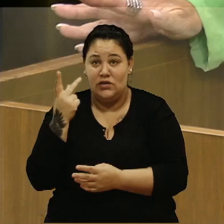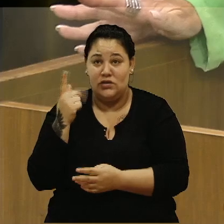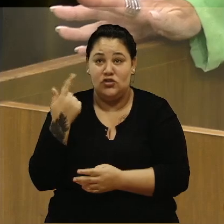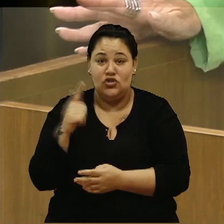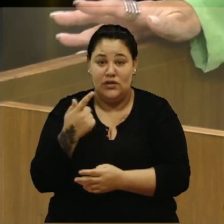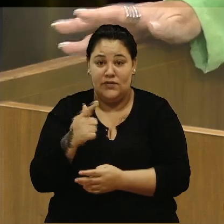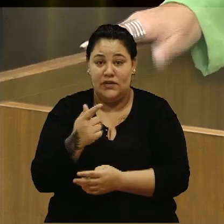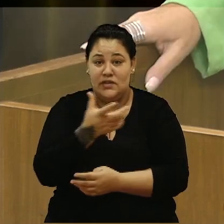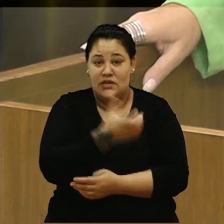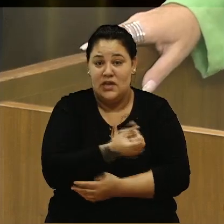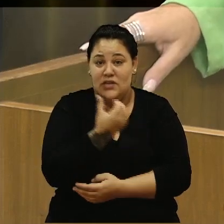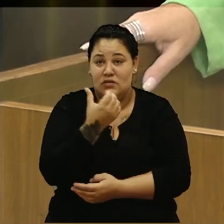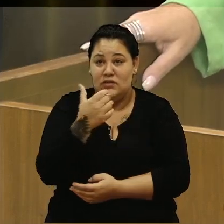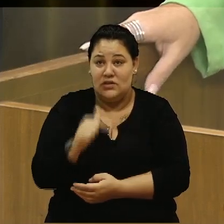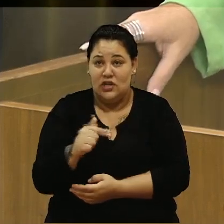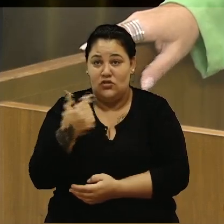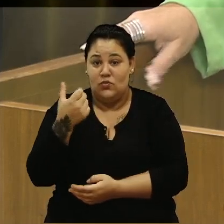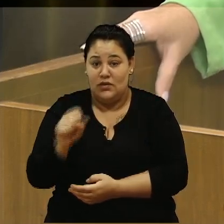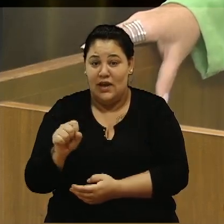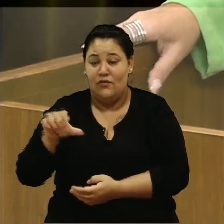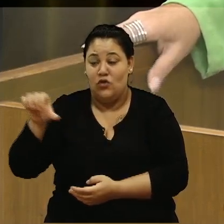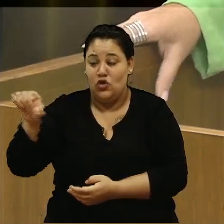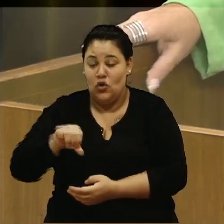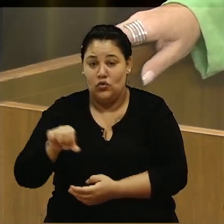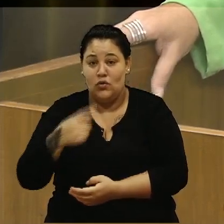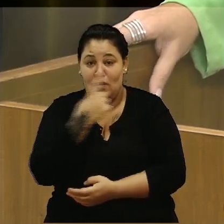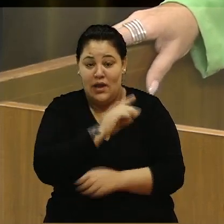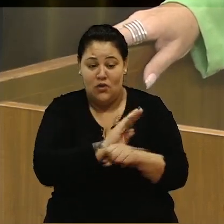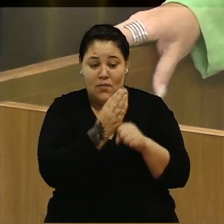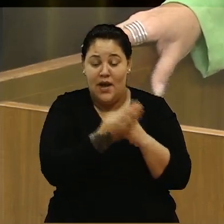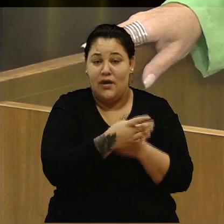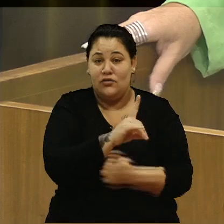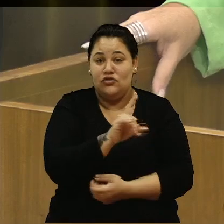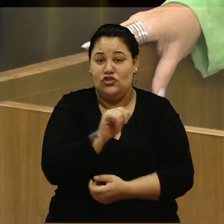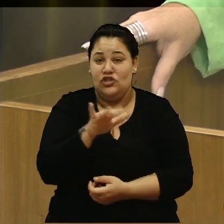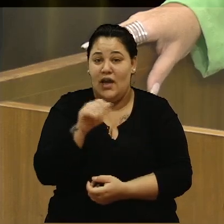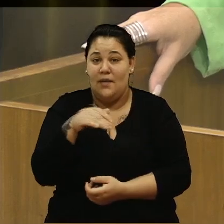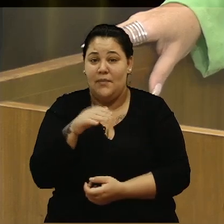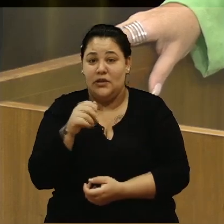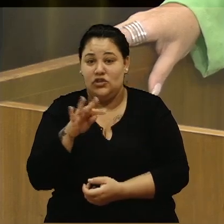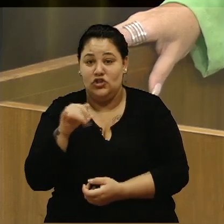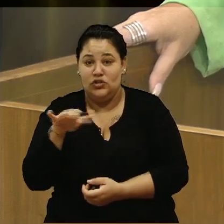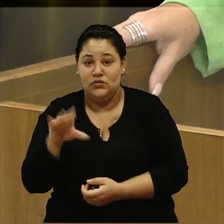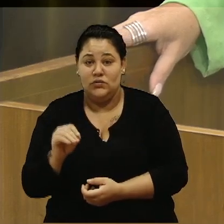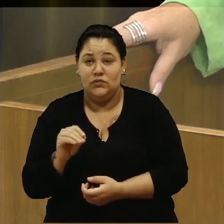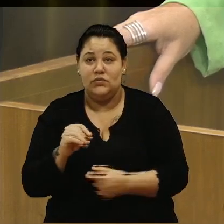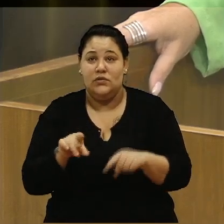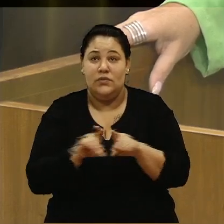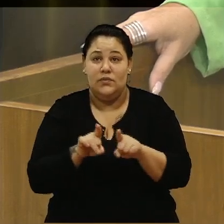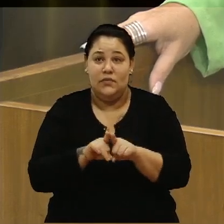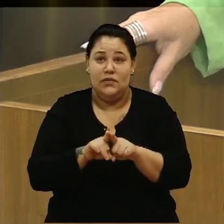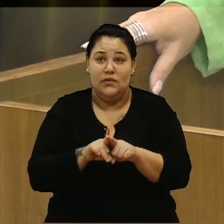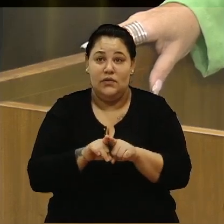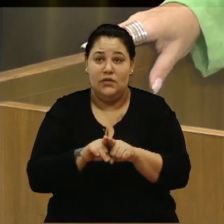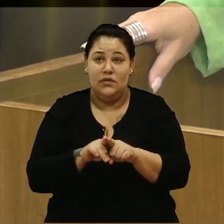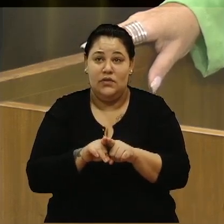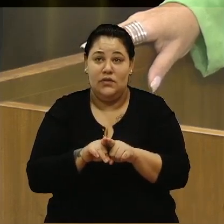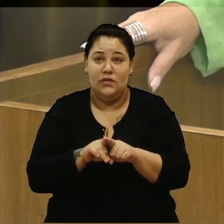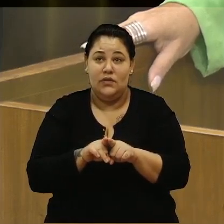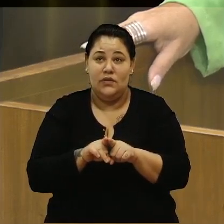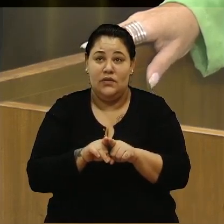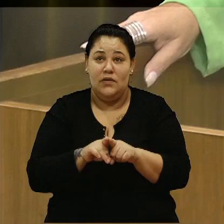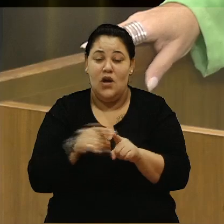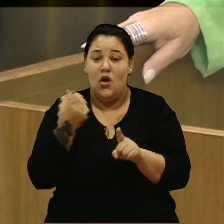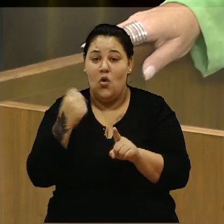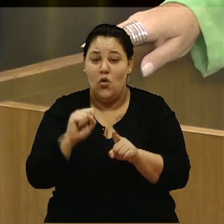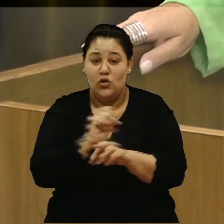7º, 8º e 9º, lá no Diamantino, lá no Mário Quintana. 8 currículos, 8